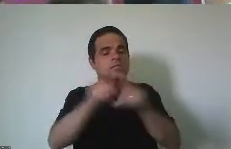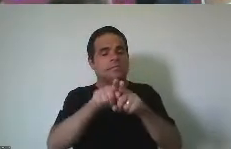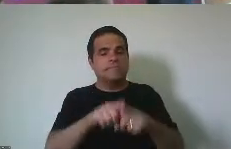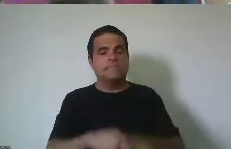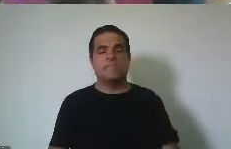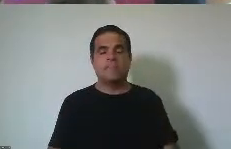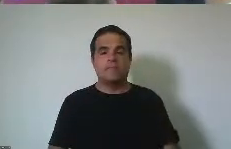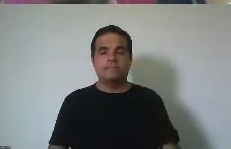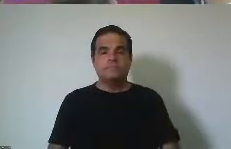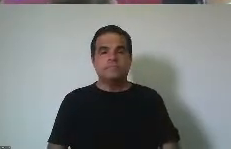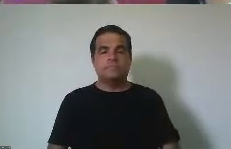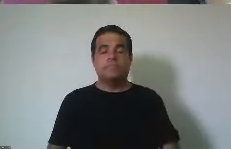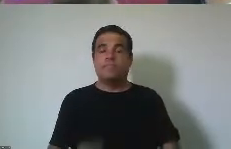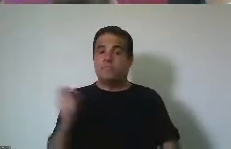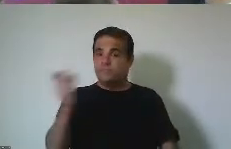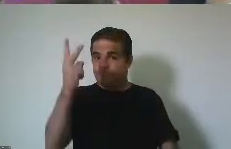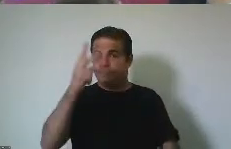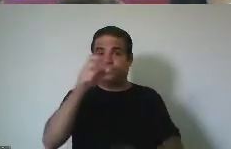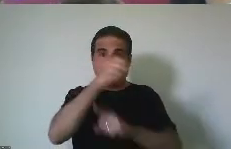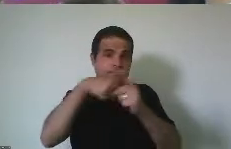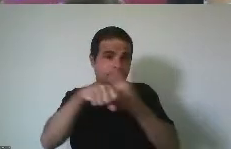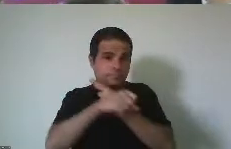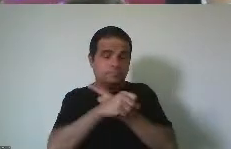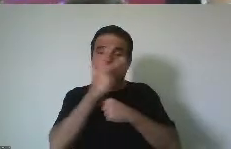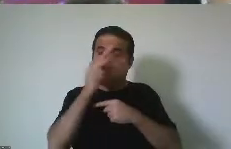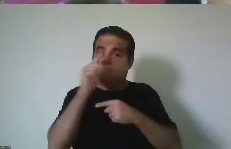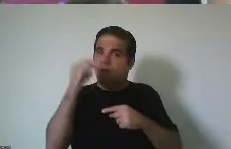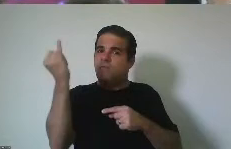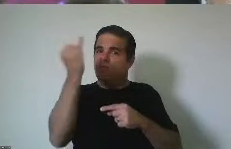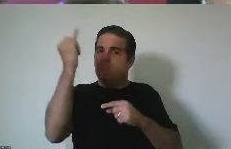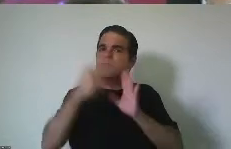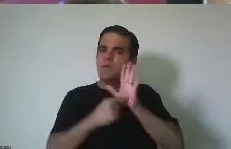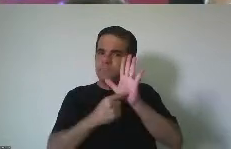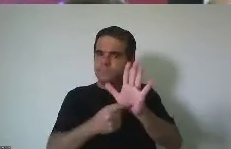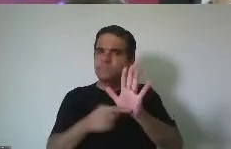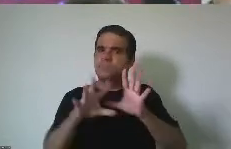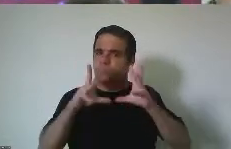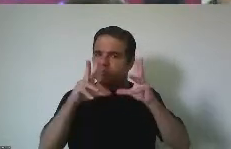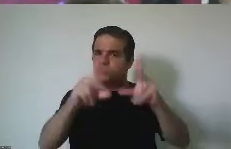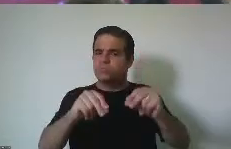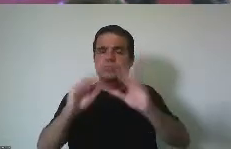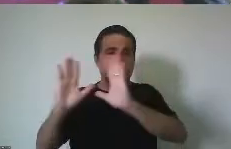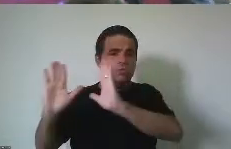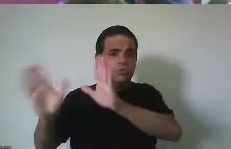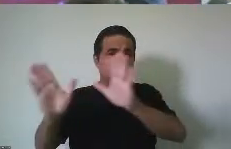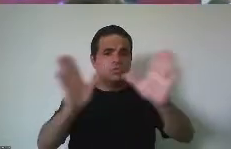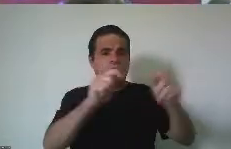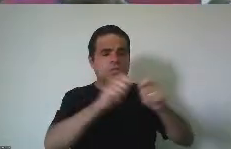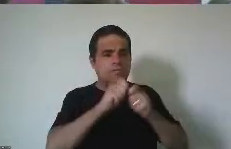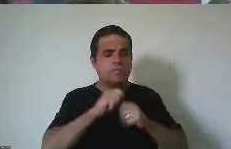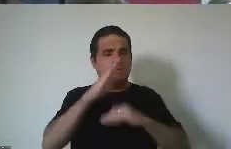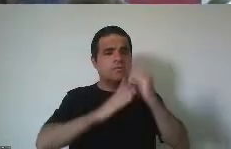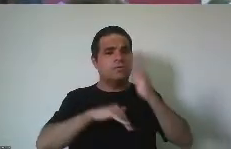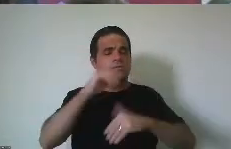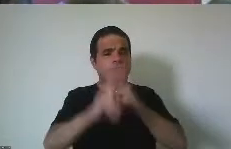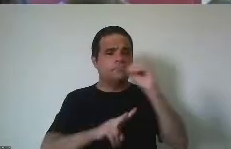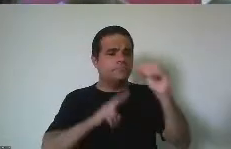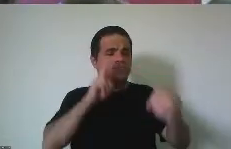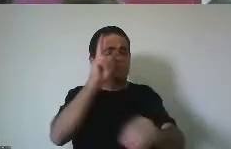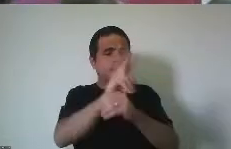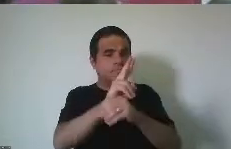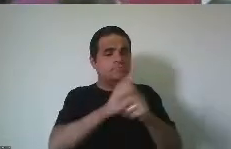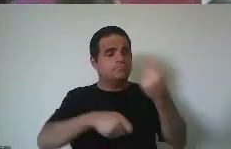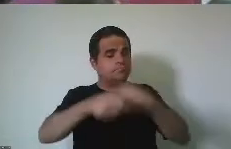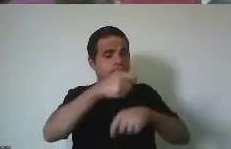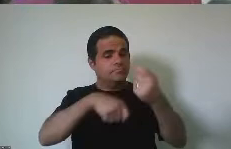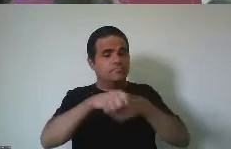de criar valor para a sociedade acho que é fundamental que a gente Apresente o que a gente está fazendo do ponto de vista de sustentabilidade do negócio antes